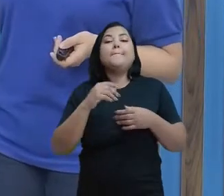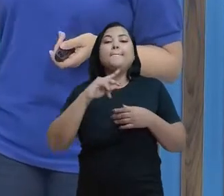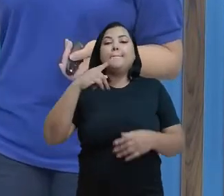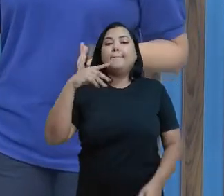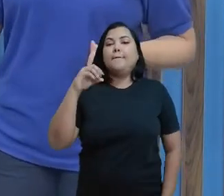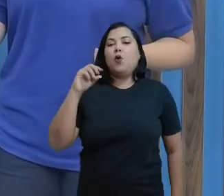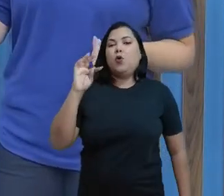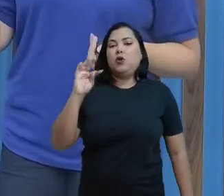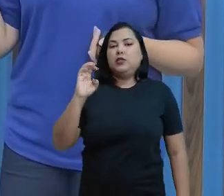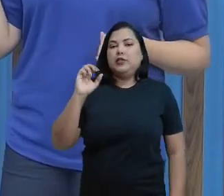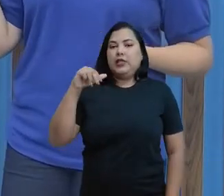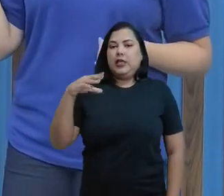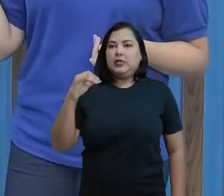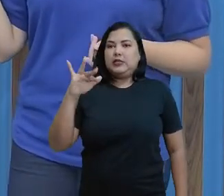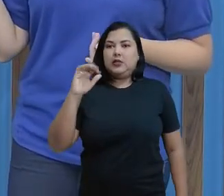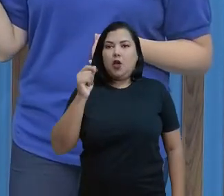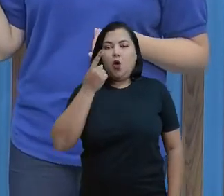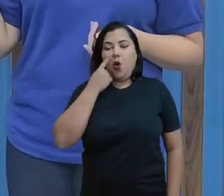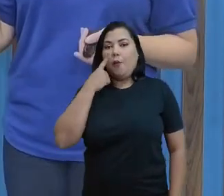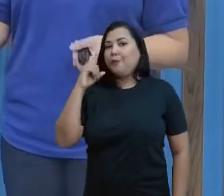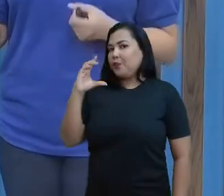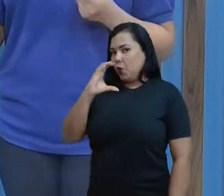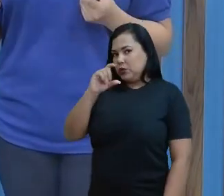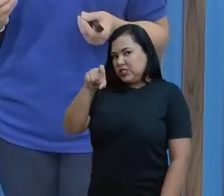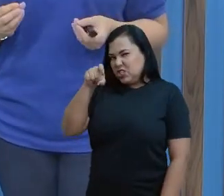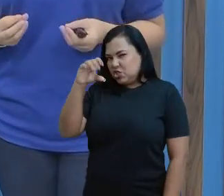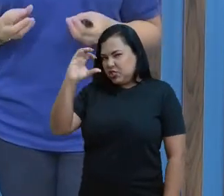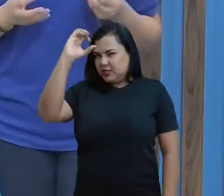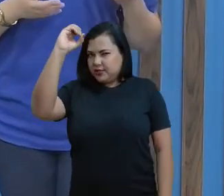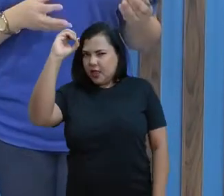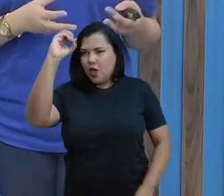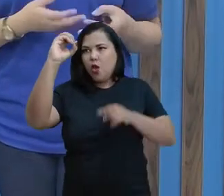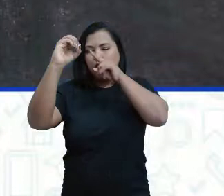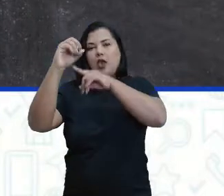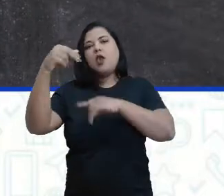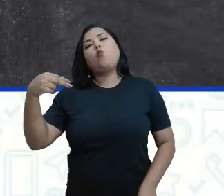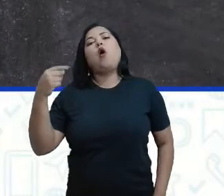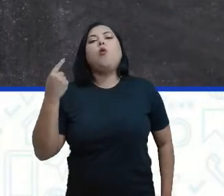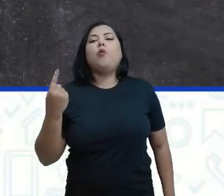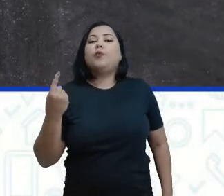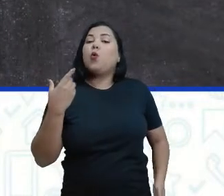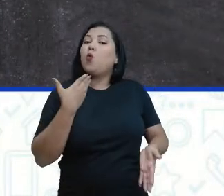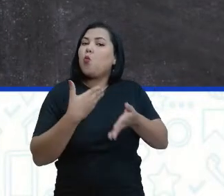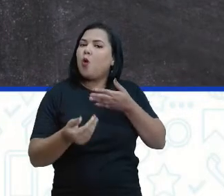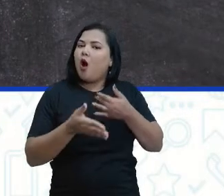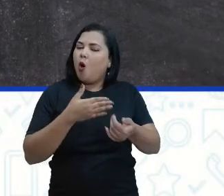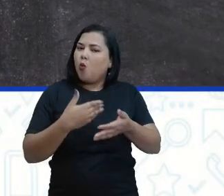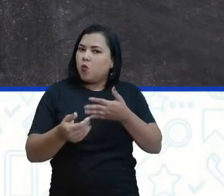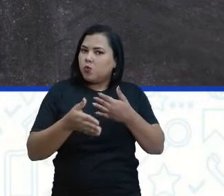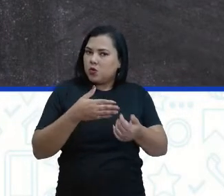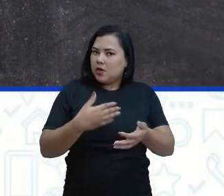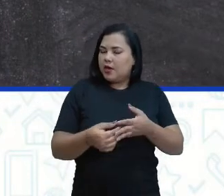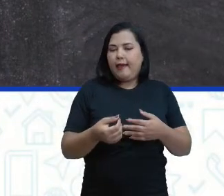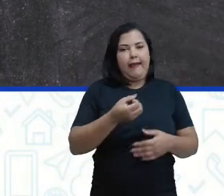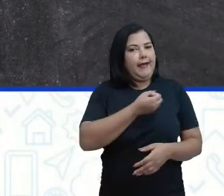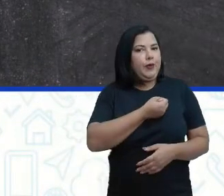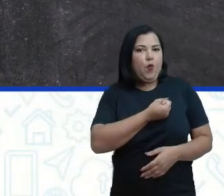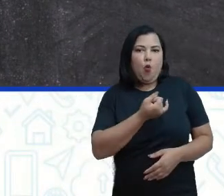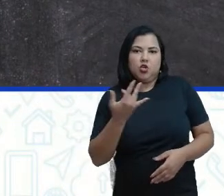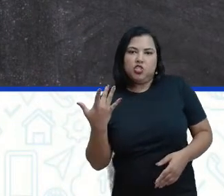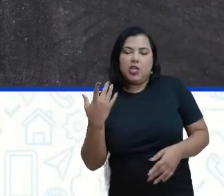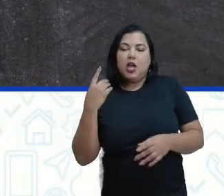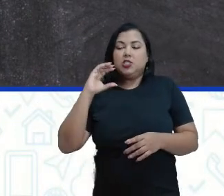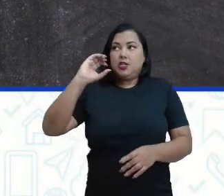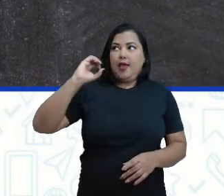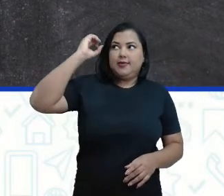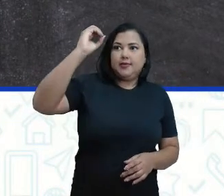elevado a zero, como eu tenho esse x aí no C, a gente vai ter isso igual a 1. Qualquer valor elevado a zero vai ser igual